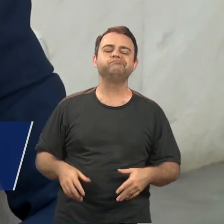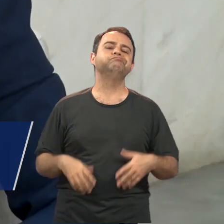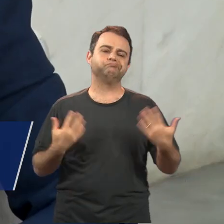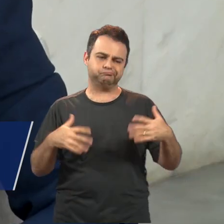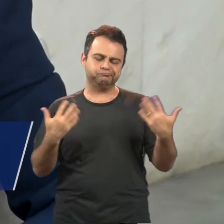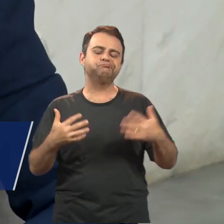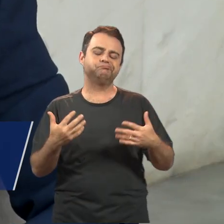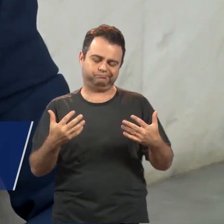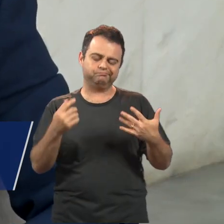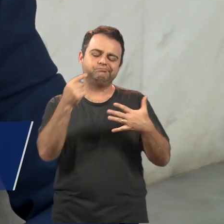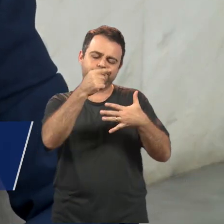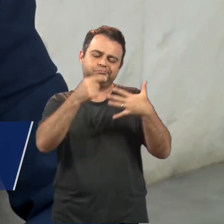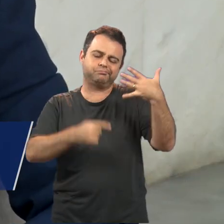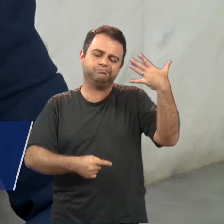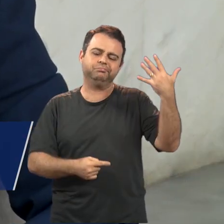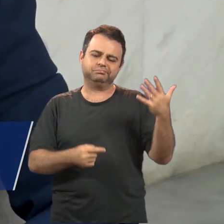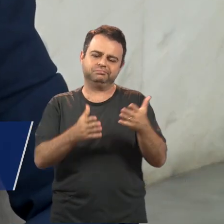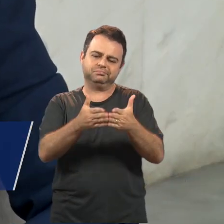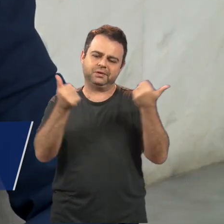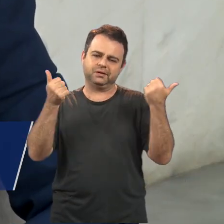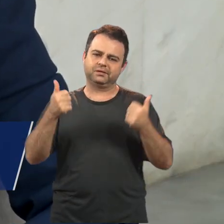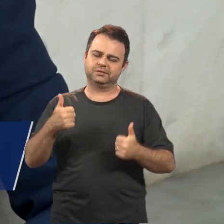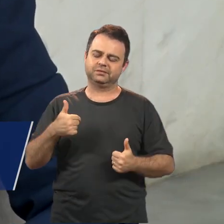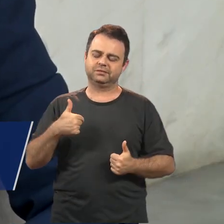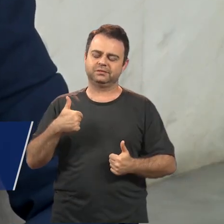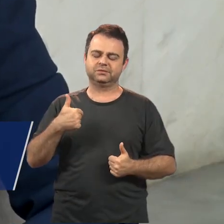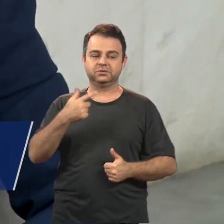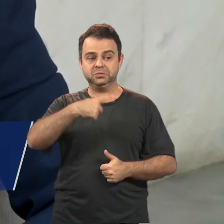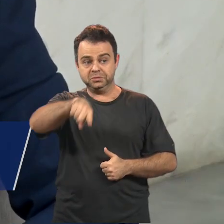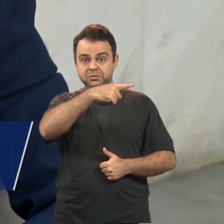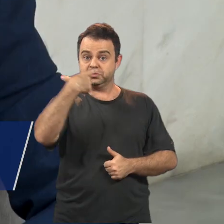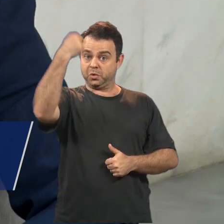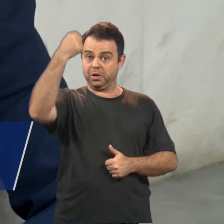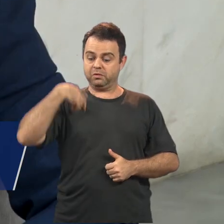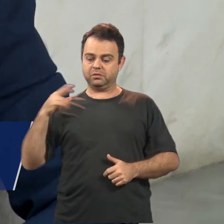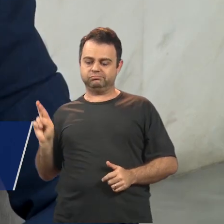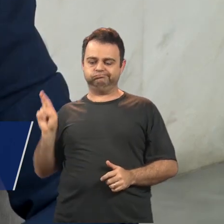Inúmeras, mas eu sinto feliz de representá-los.